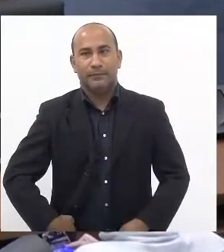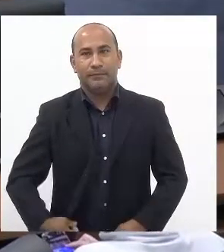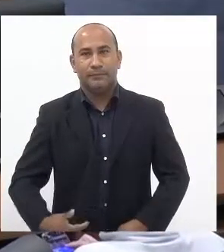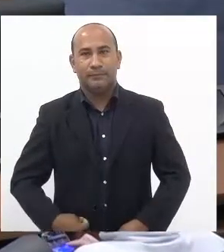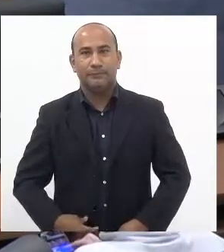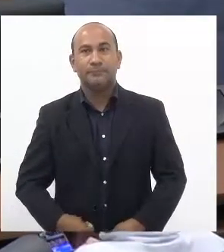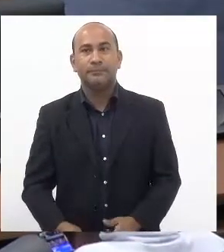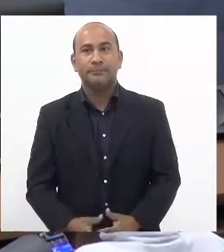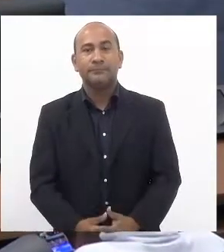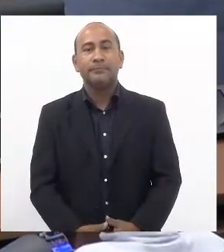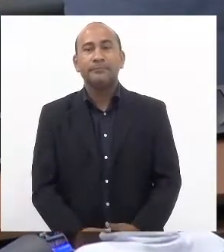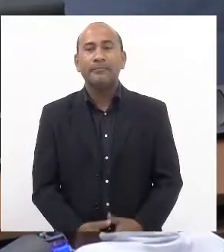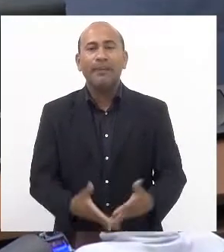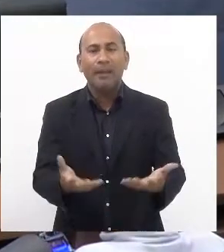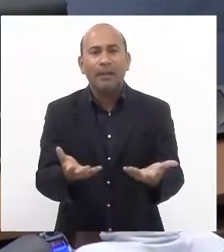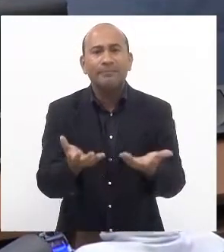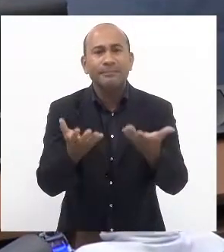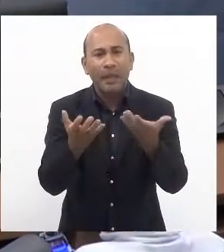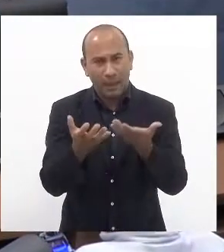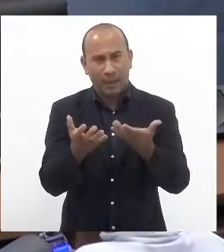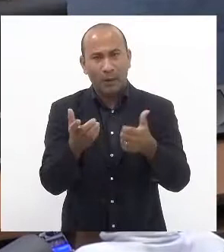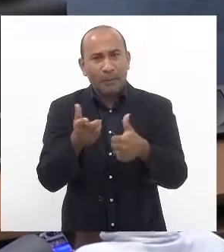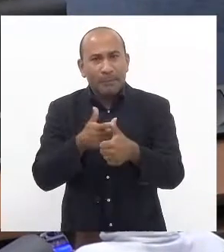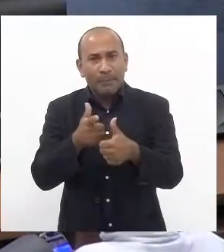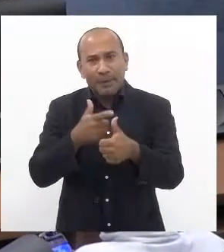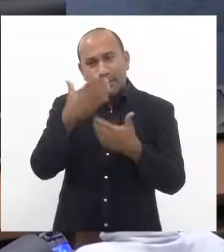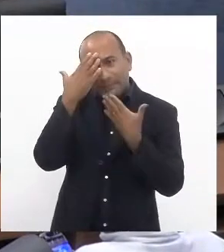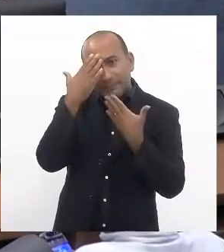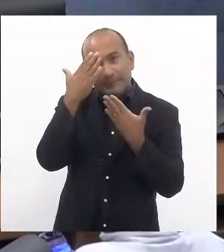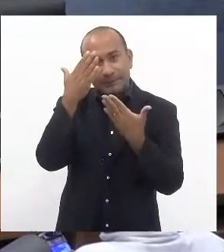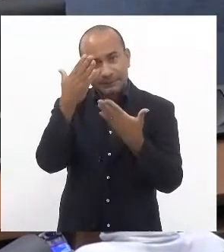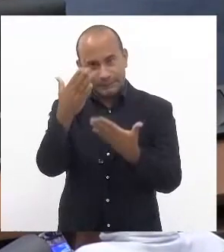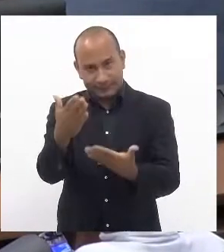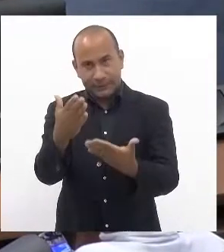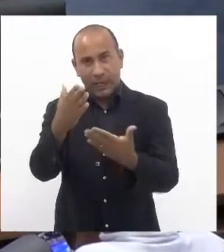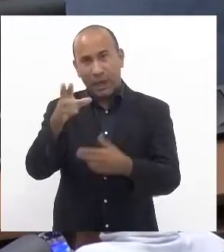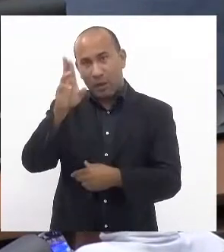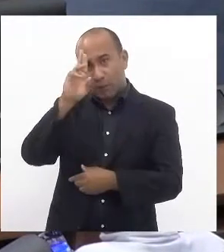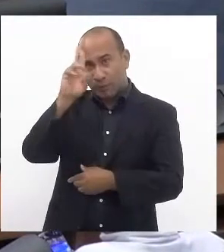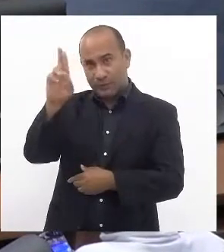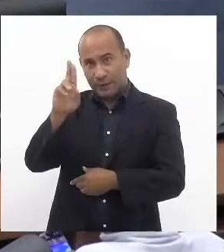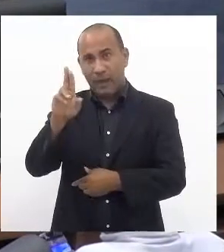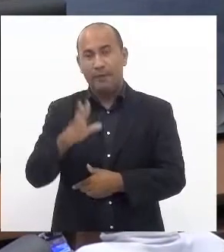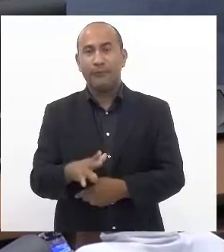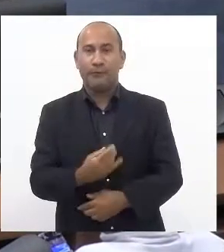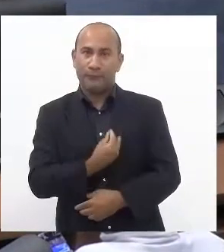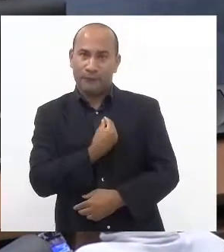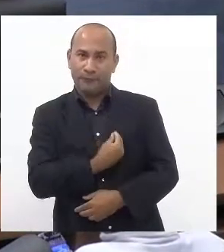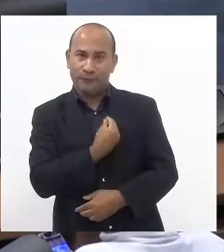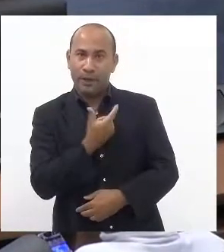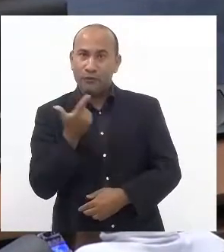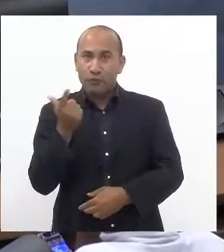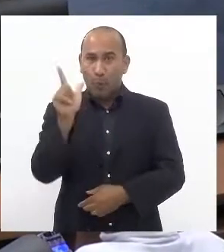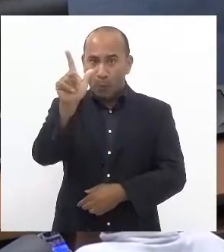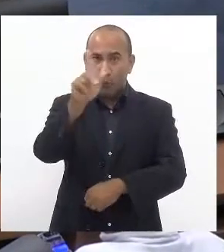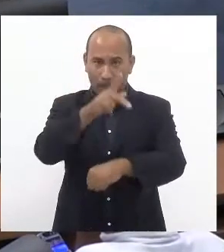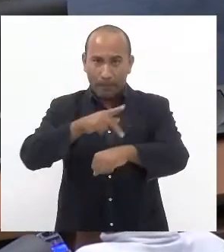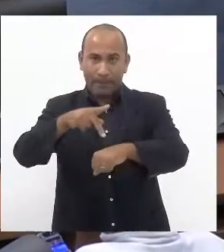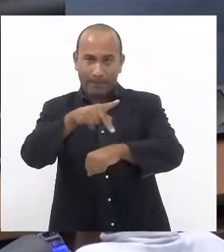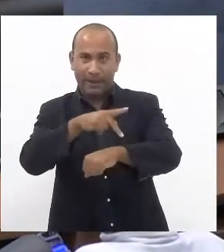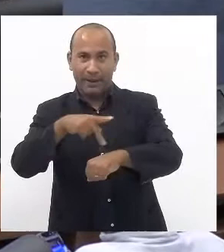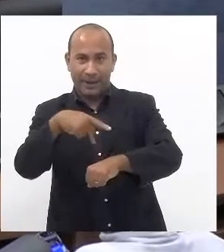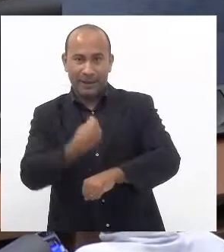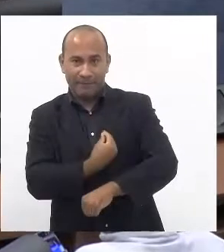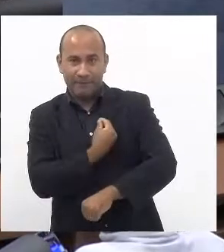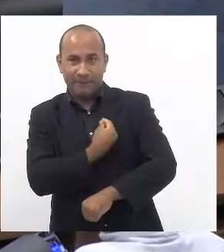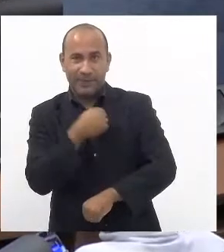queria primeiro agradecer às autoridades representativas de outros países que